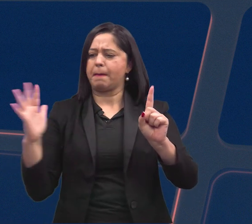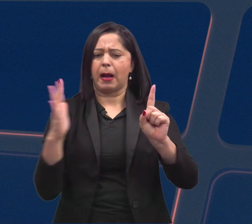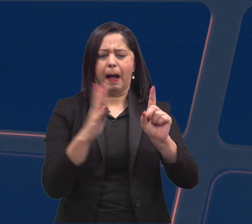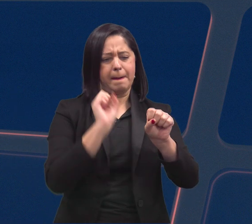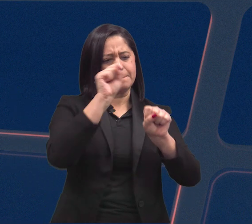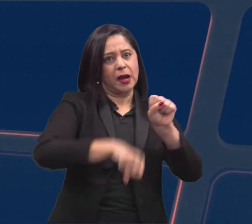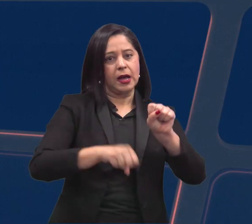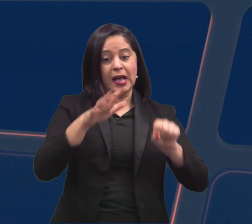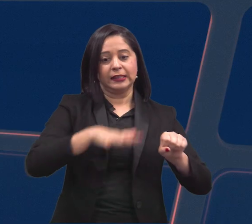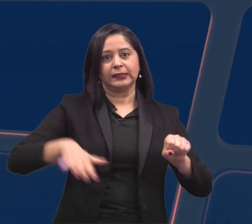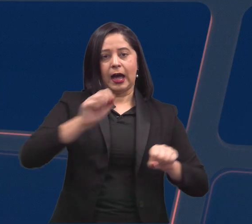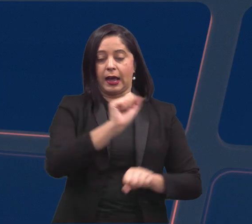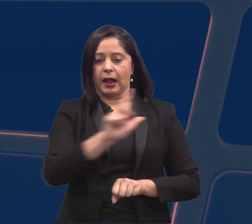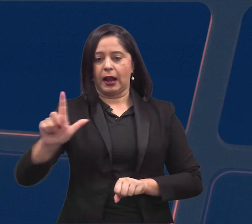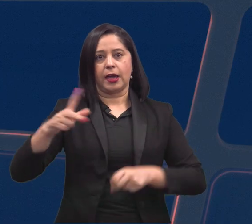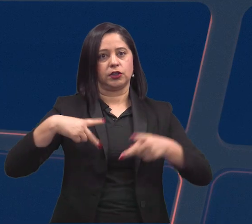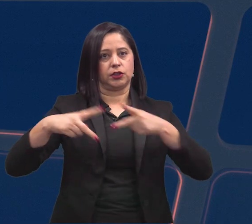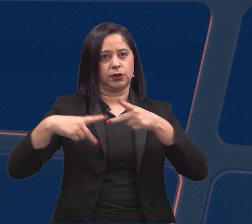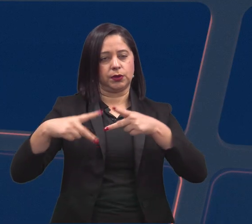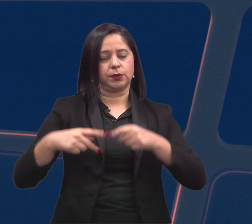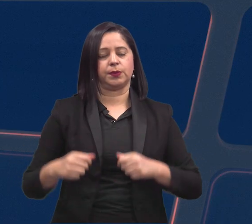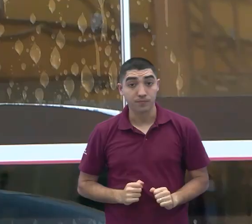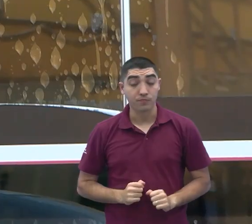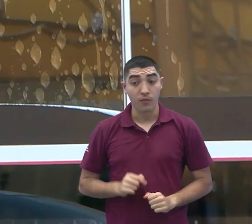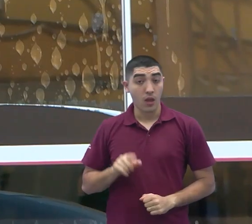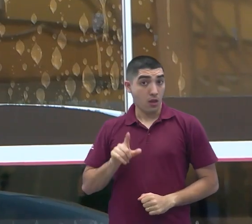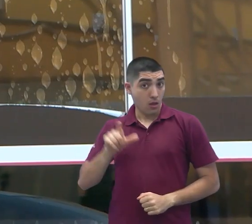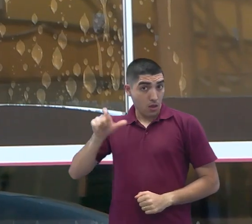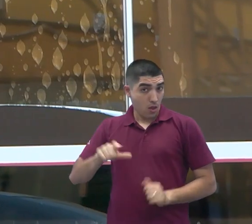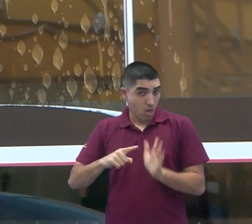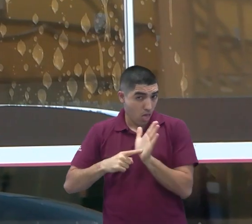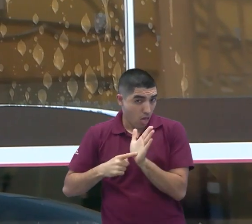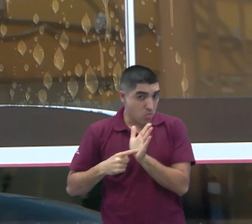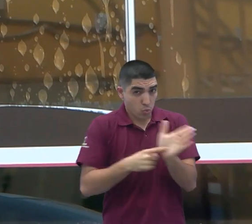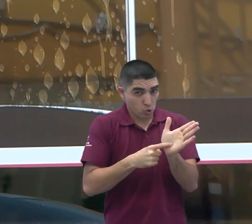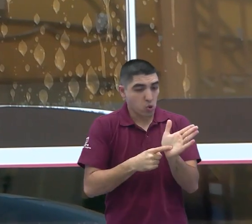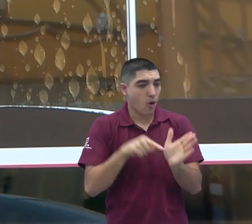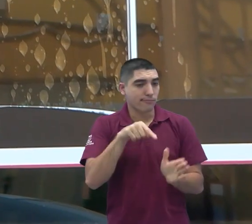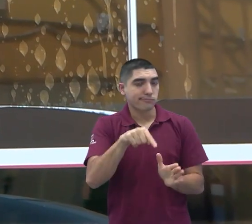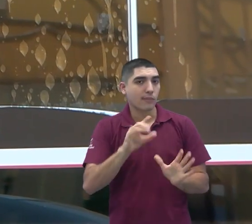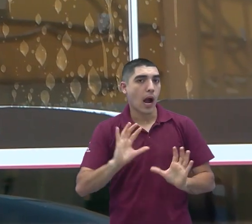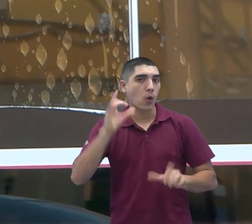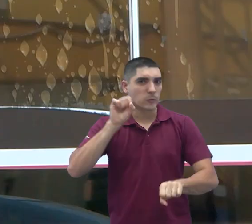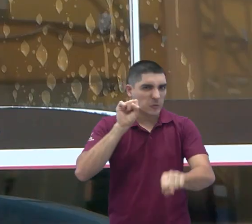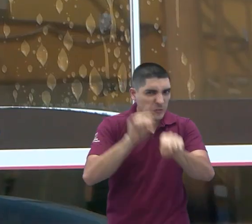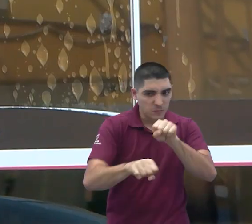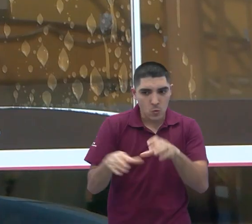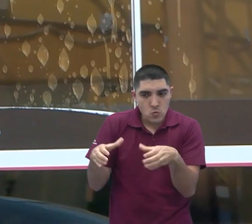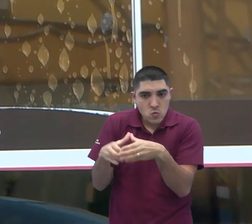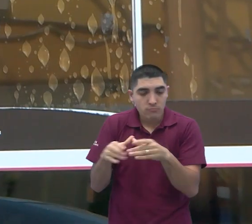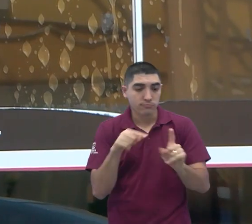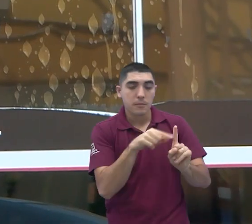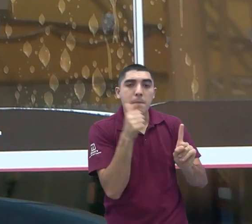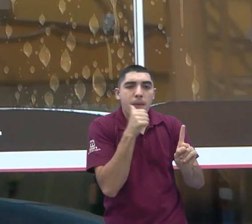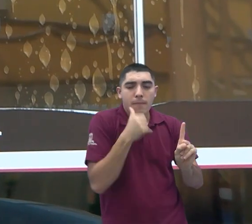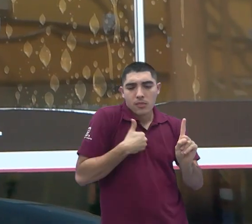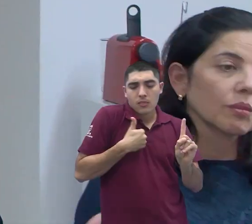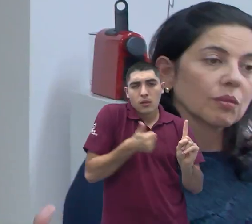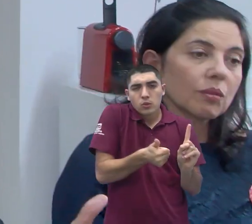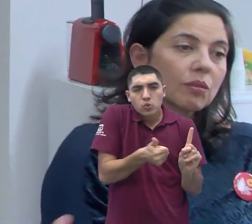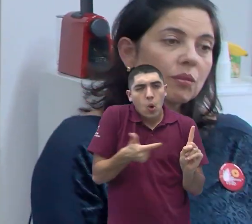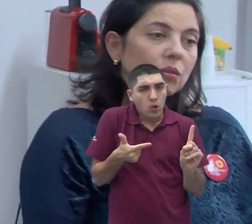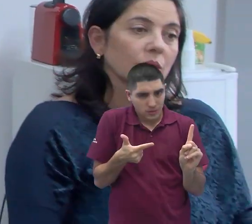menina de 12 anos na zona leste de São José. Após a denúncia de um suposto caso de estupro coletivo na